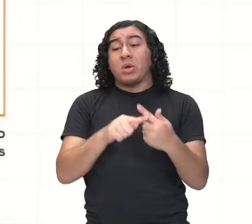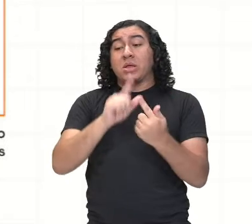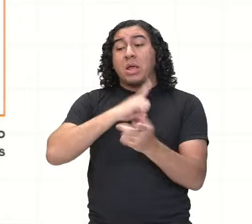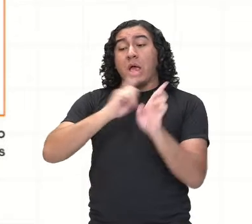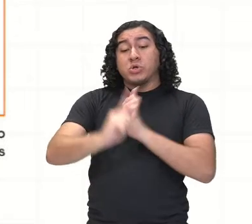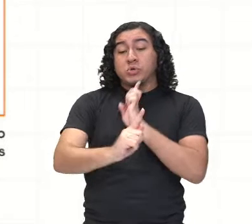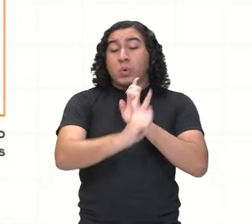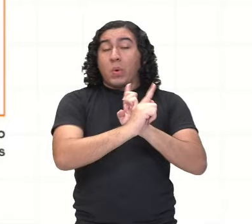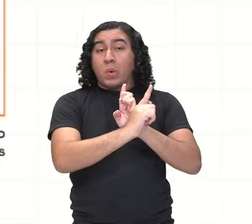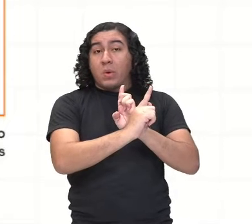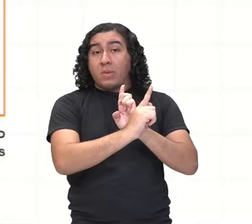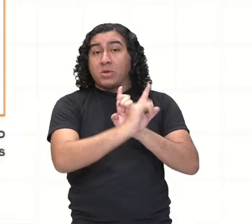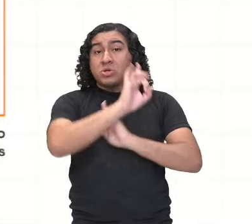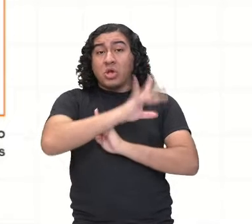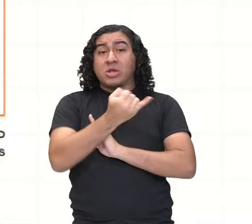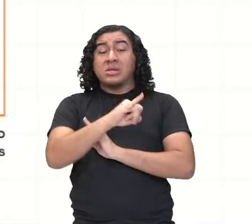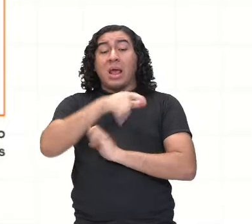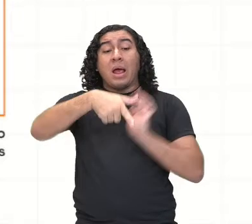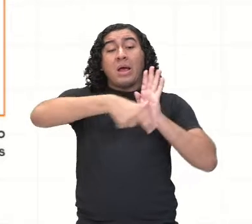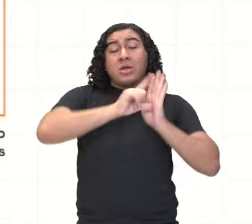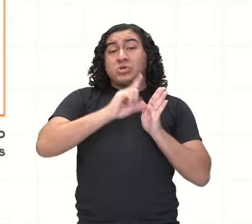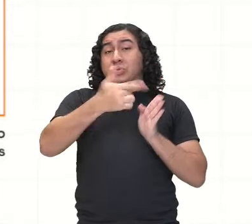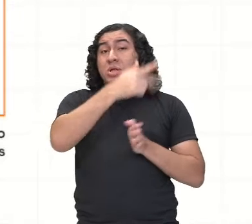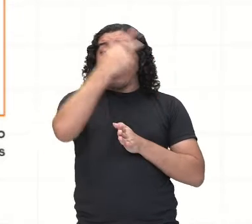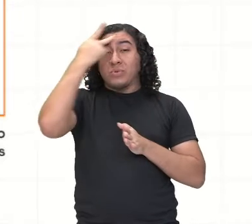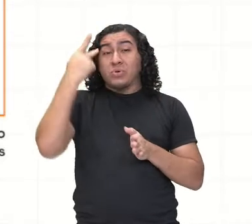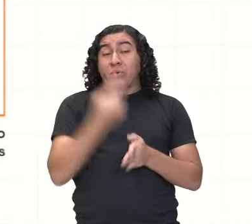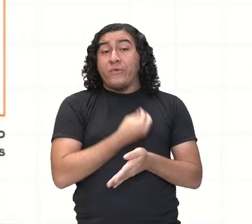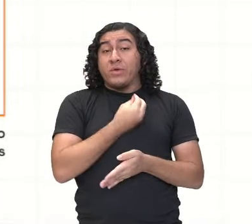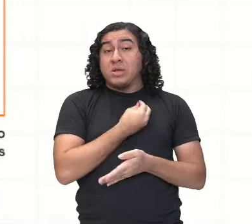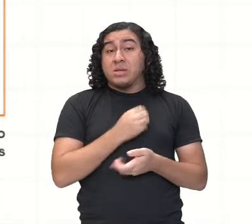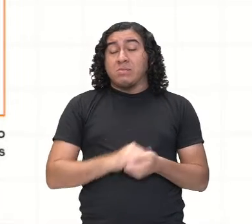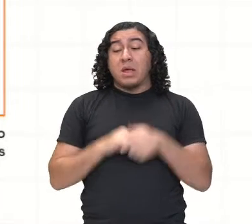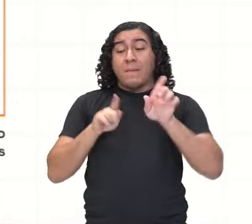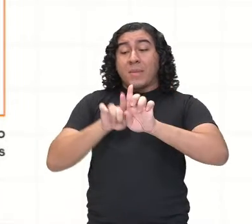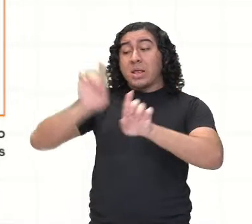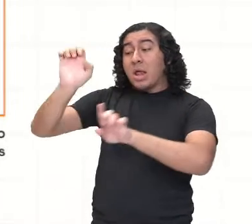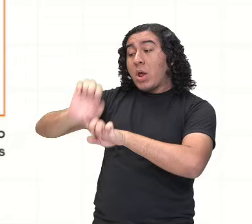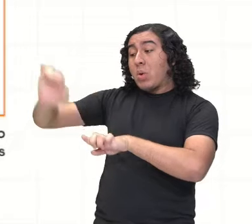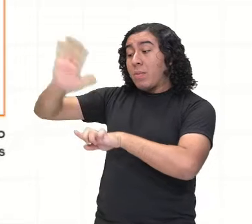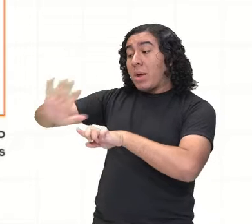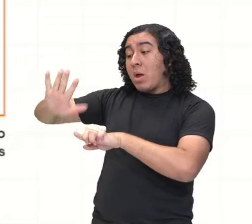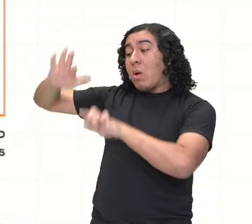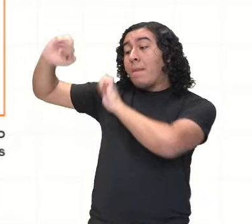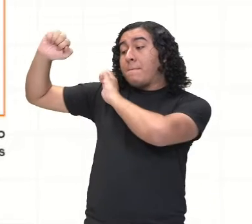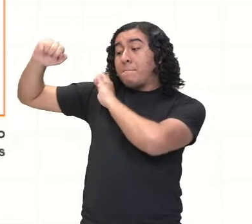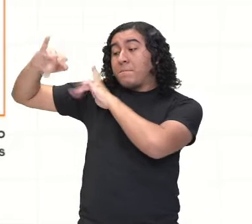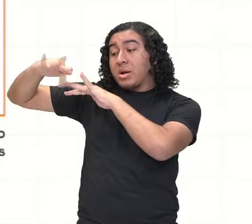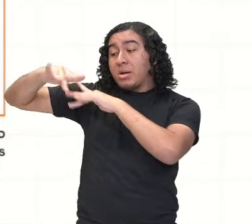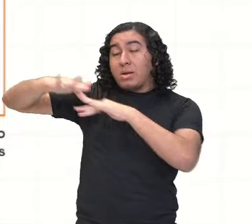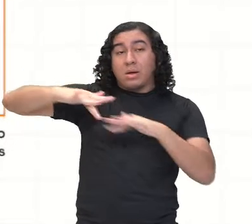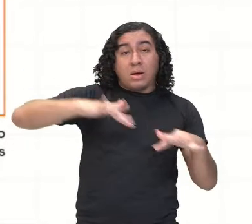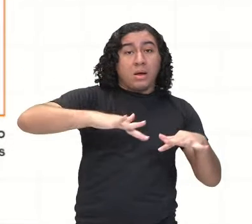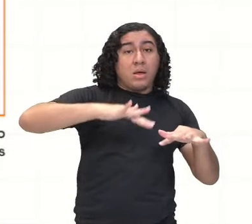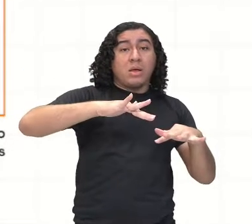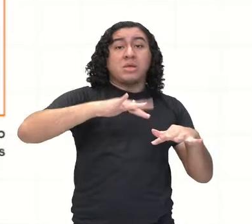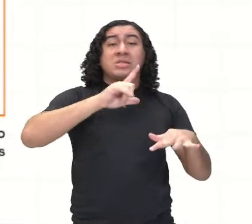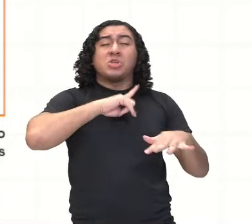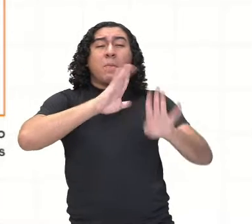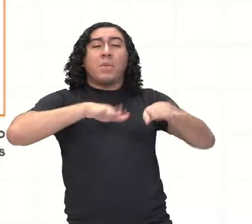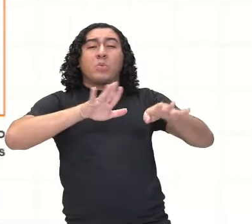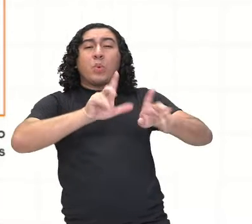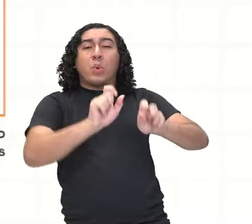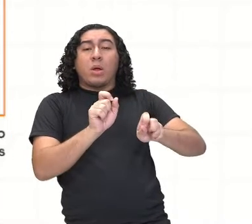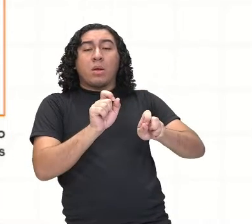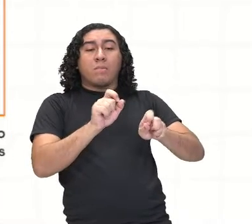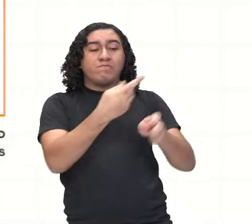algo que não foi descoberto por ninguém. E quando os europeus chegaram aqui, a estimativa é de que haviam cerca